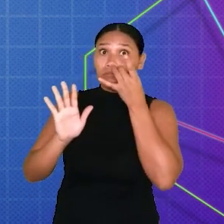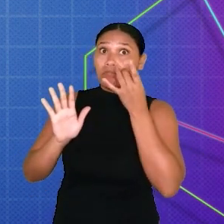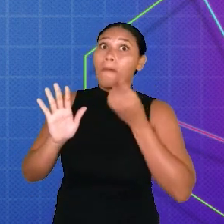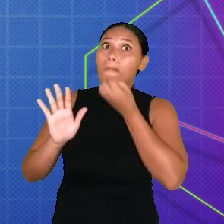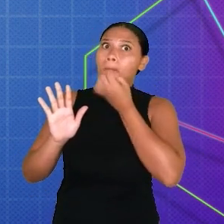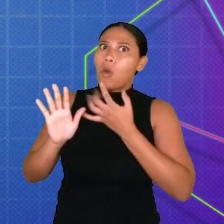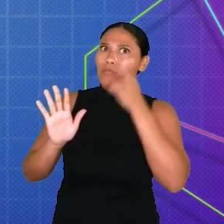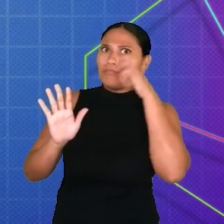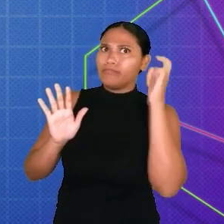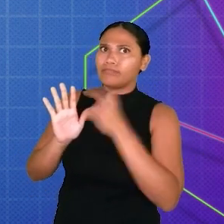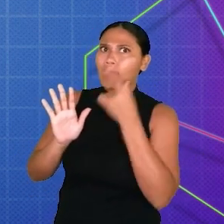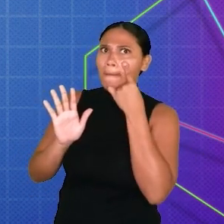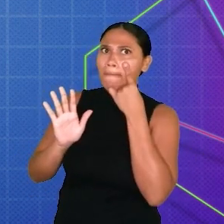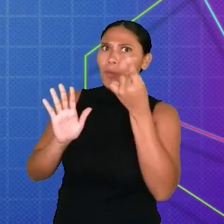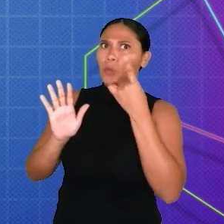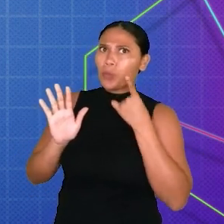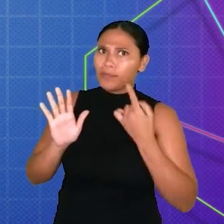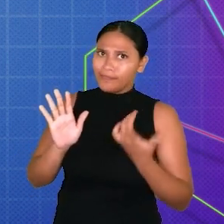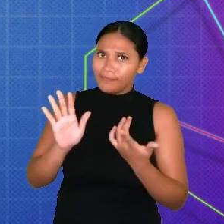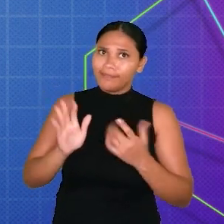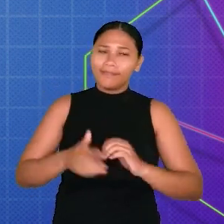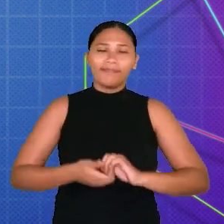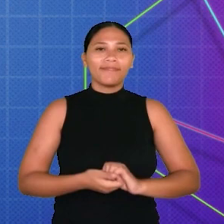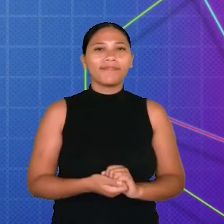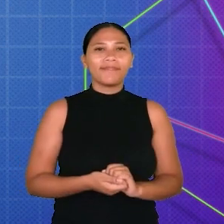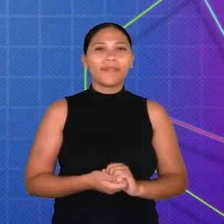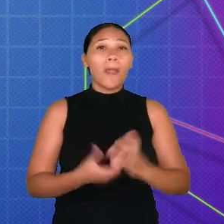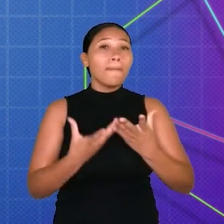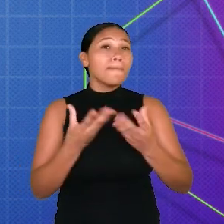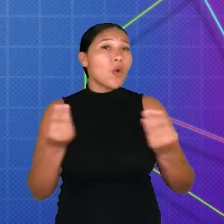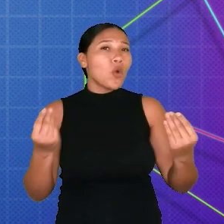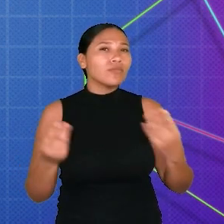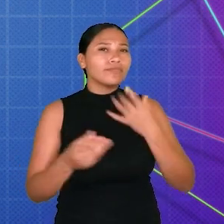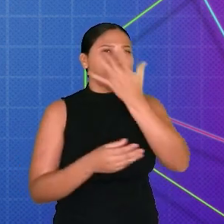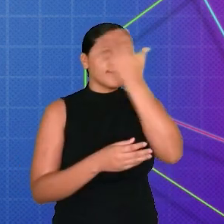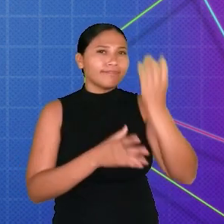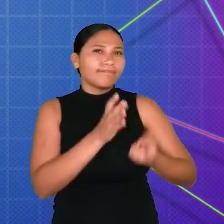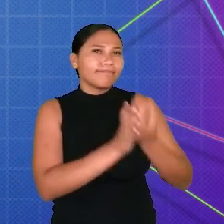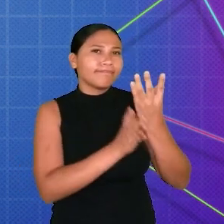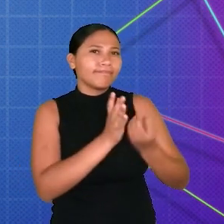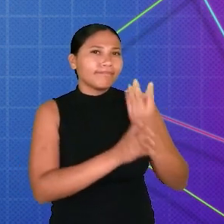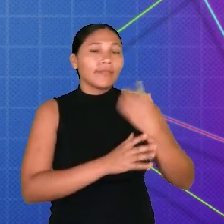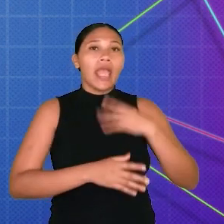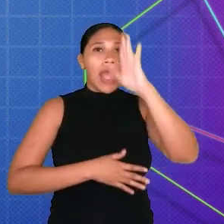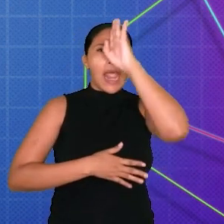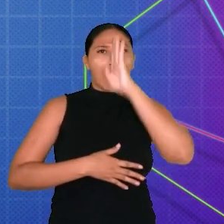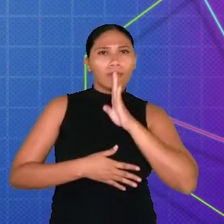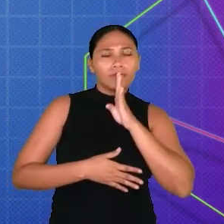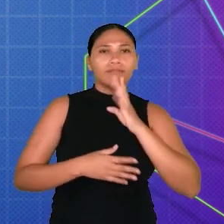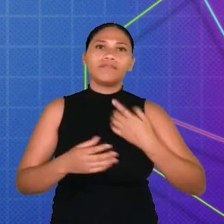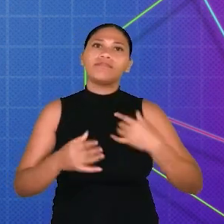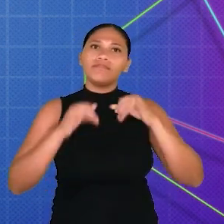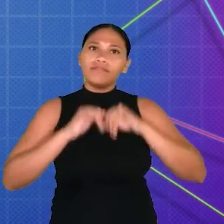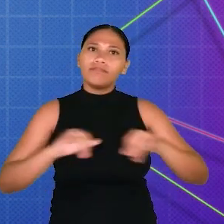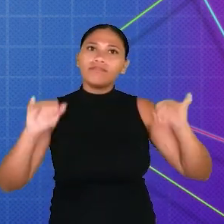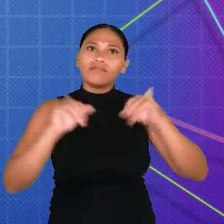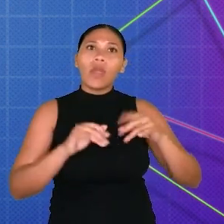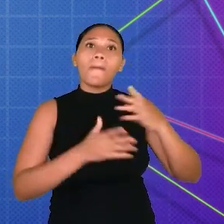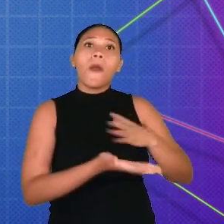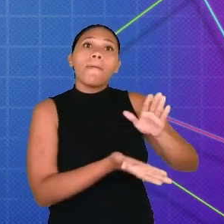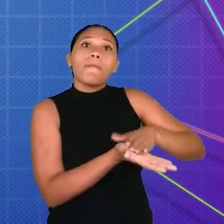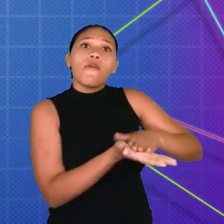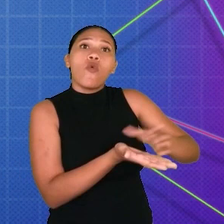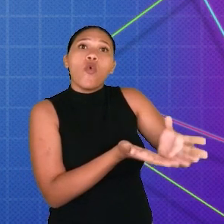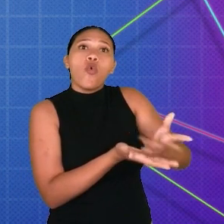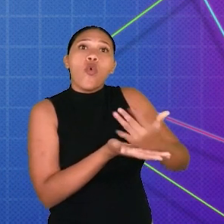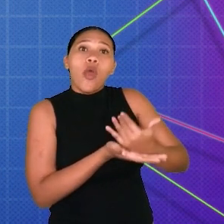e interessante para ter chance de um financiamento. Muitos desenvolvedores lançaram uma demo gratuita, com crowdfunding conforme